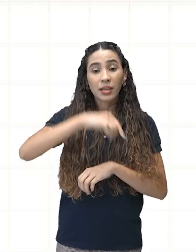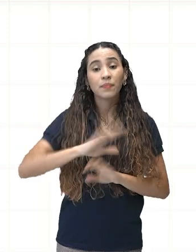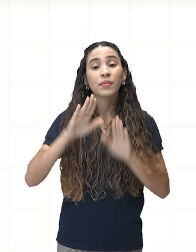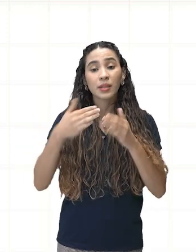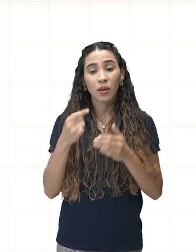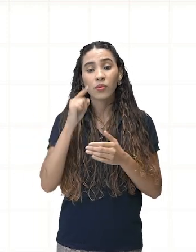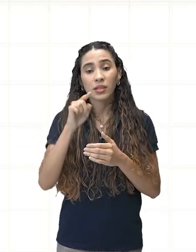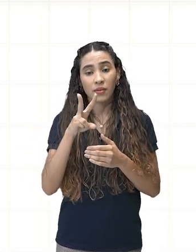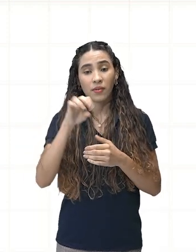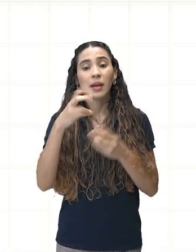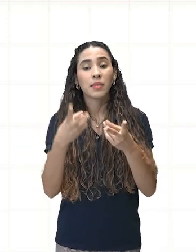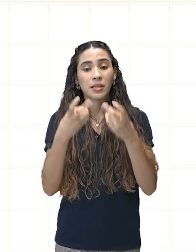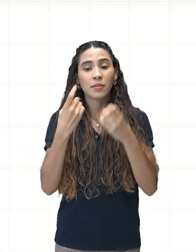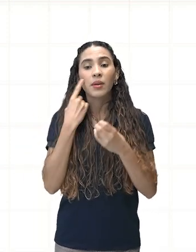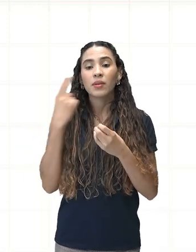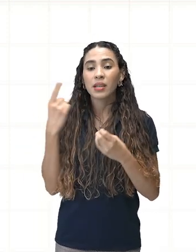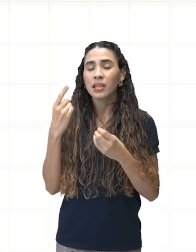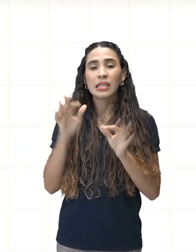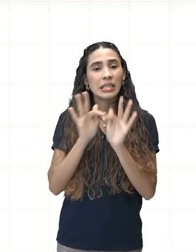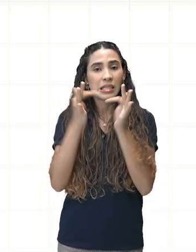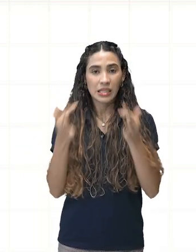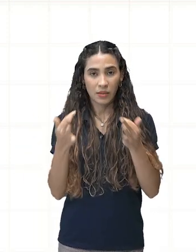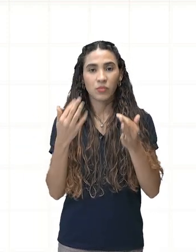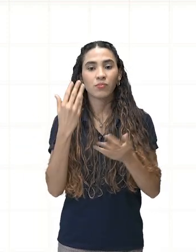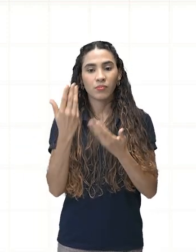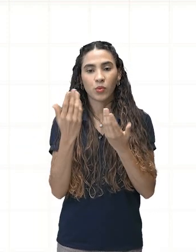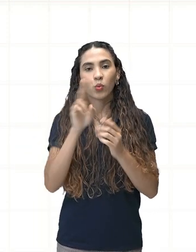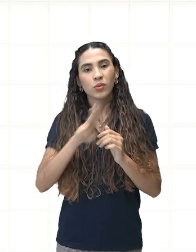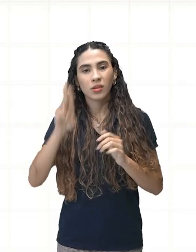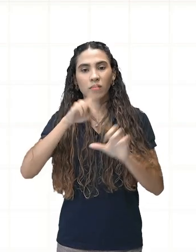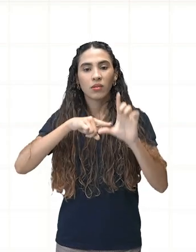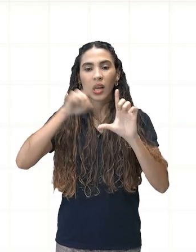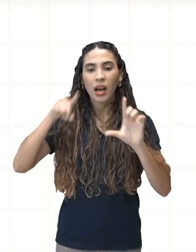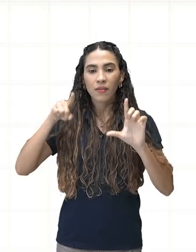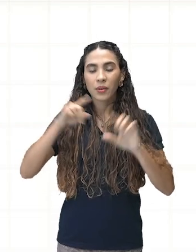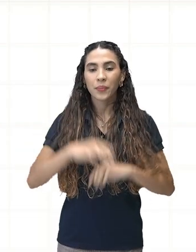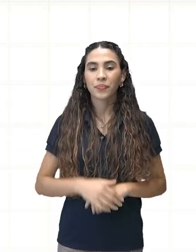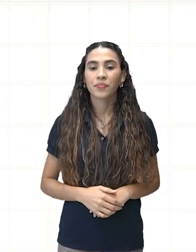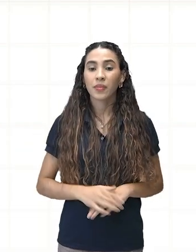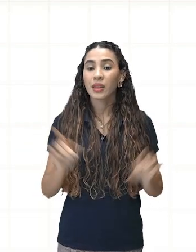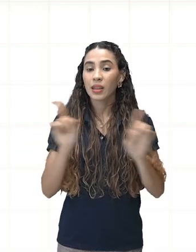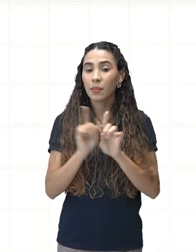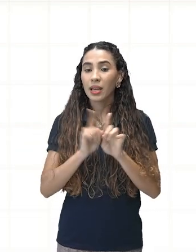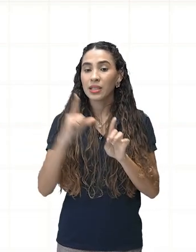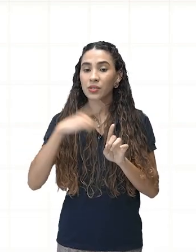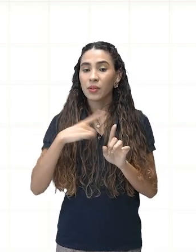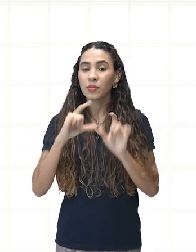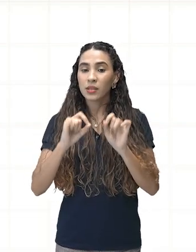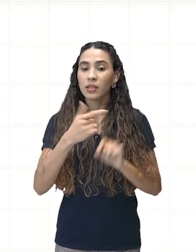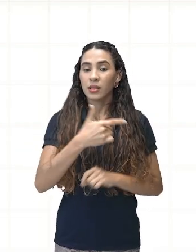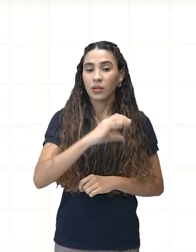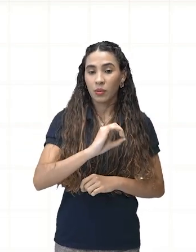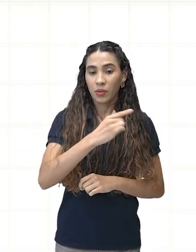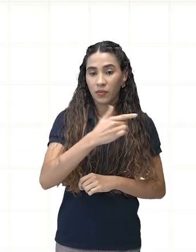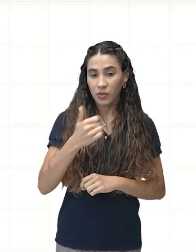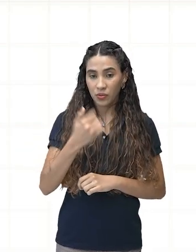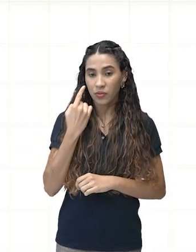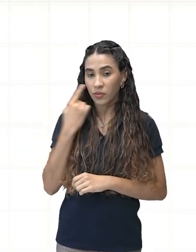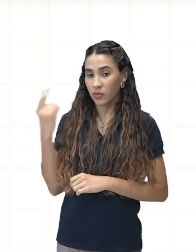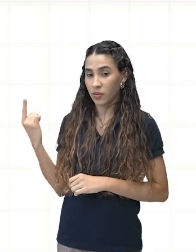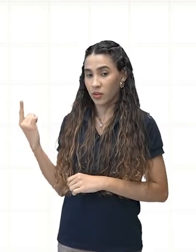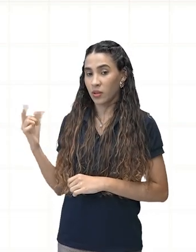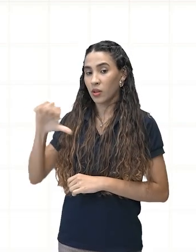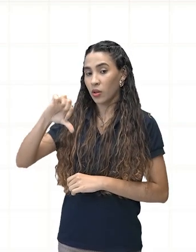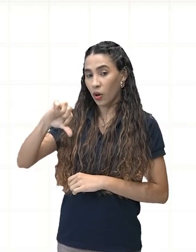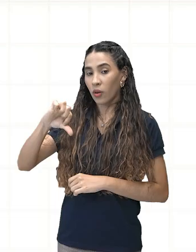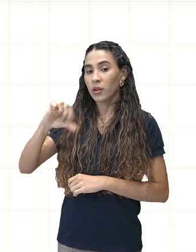você consegue visualizar isso de uma forma simples através do nosso gráfico. Tivemos também em 2021, 9